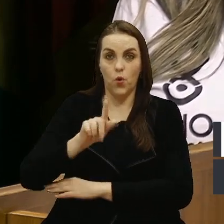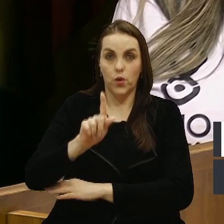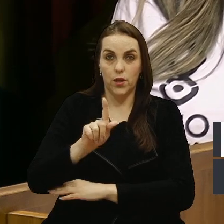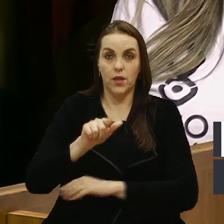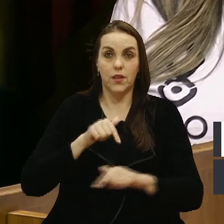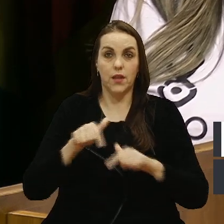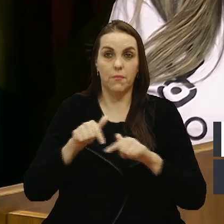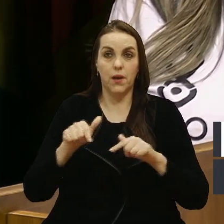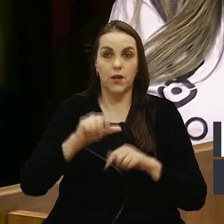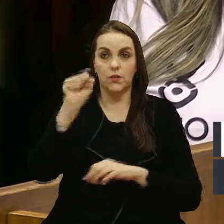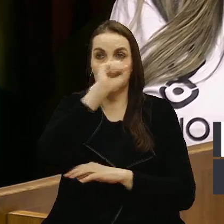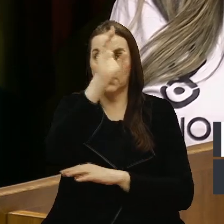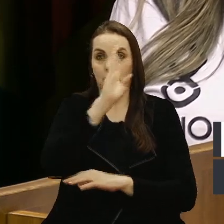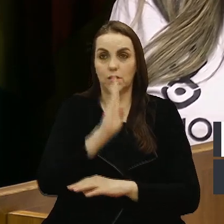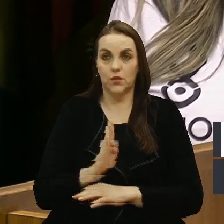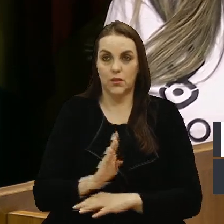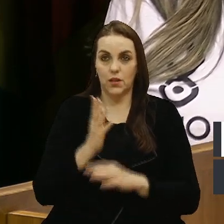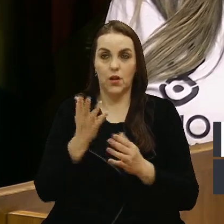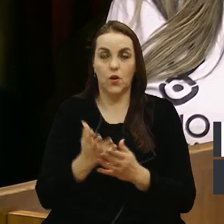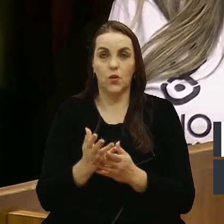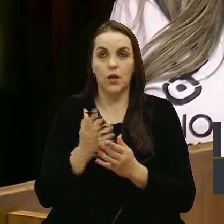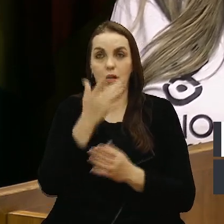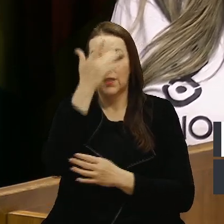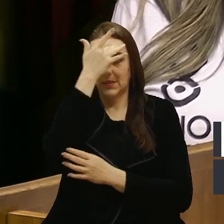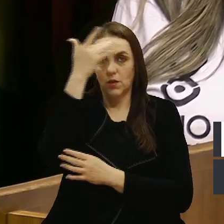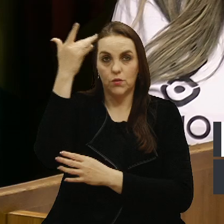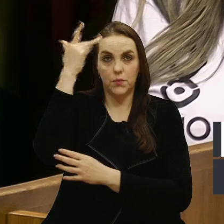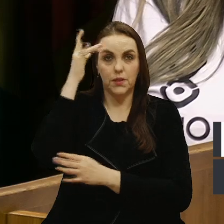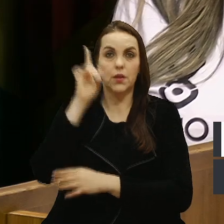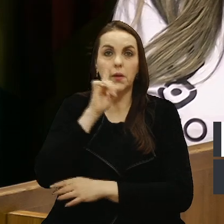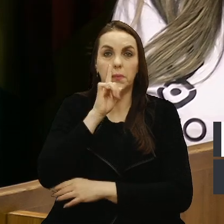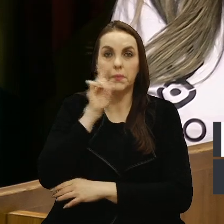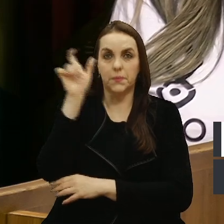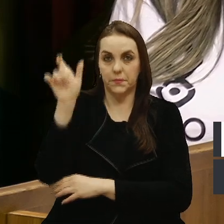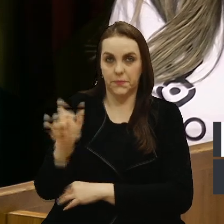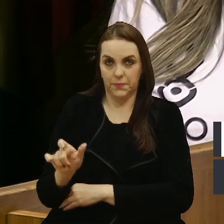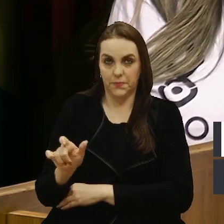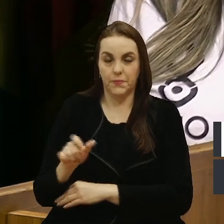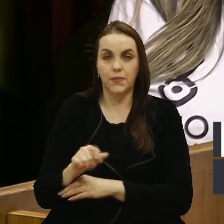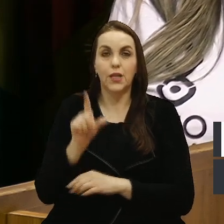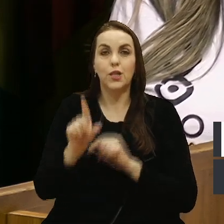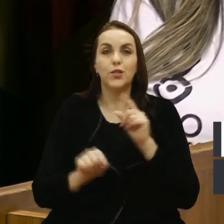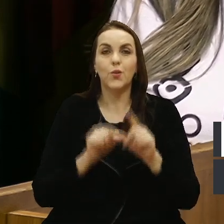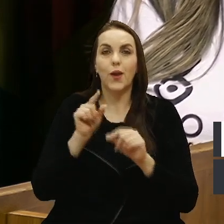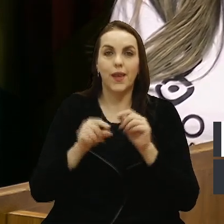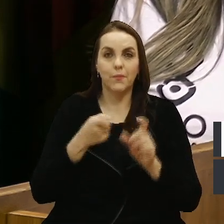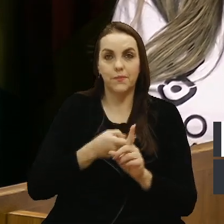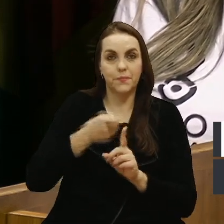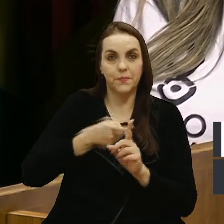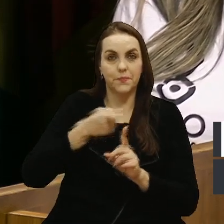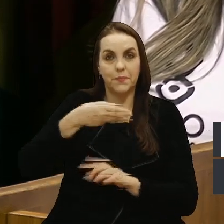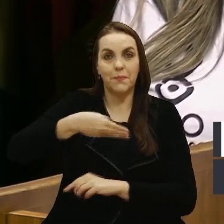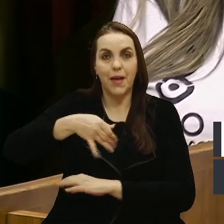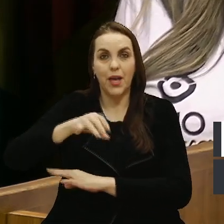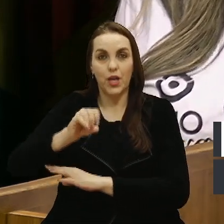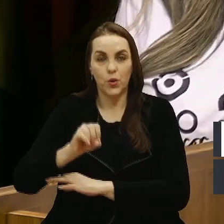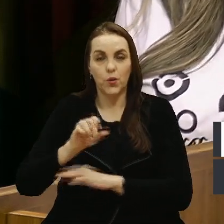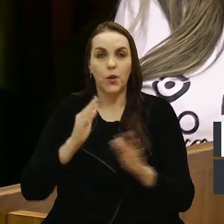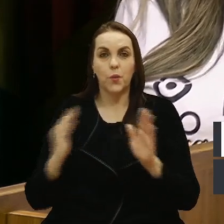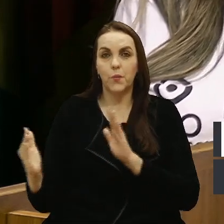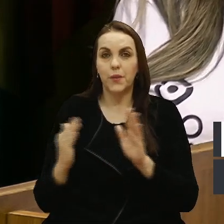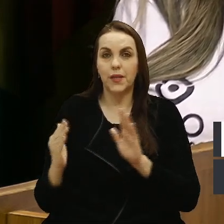nacional e internacional voltada à saúde mental materna. Escolhemos o mês de maio como um período de maior visibilidade